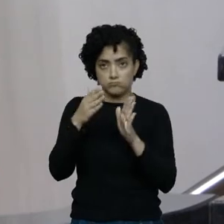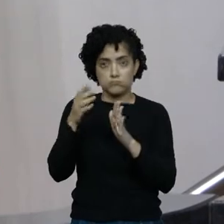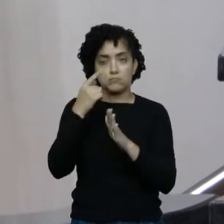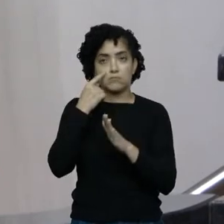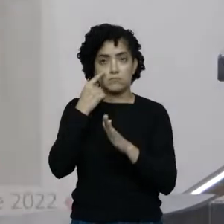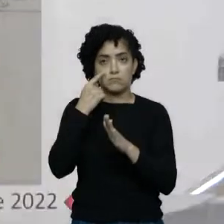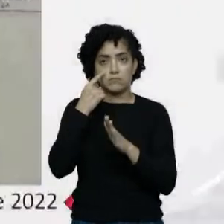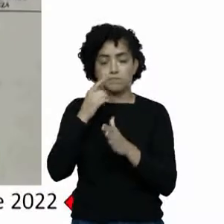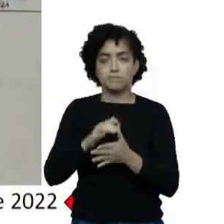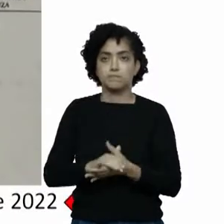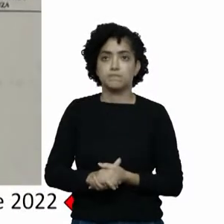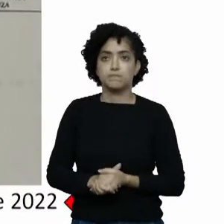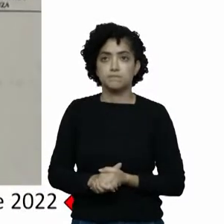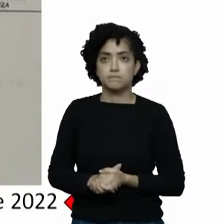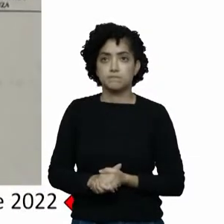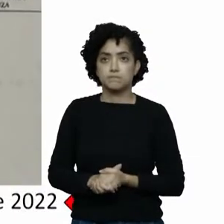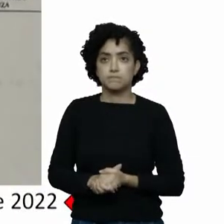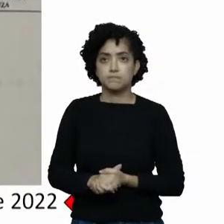gentileza